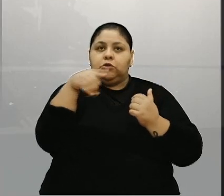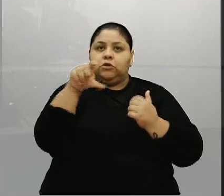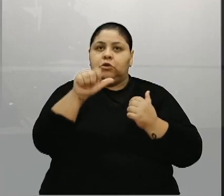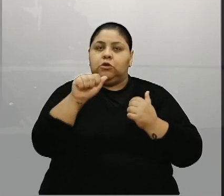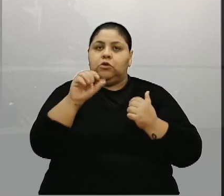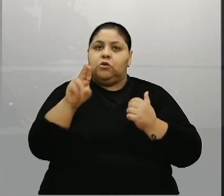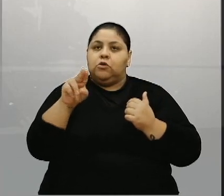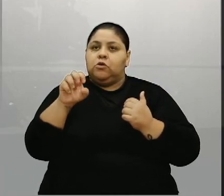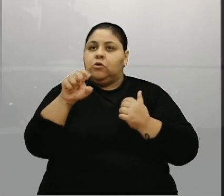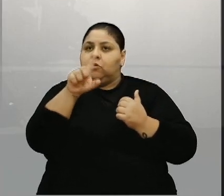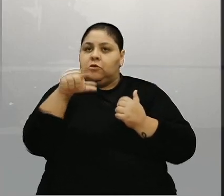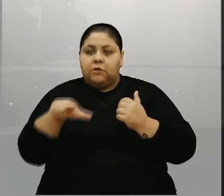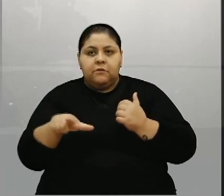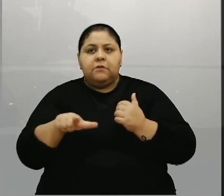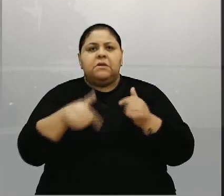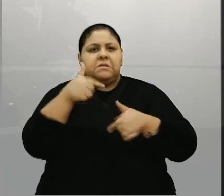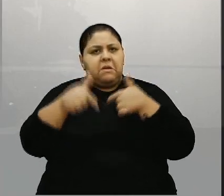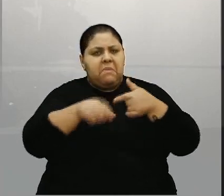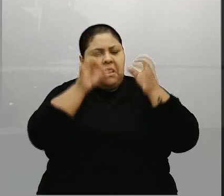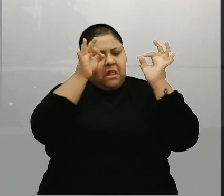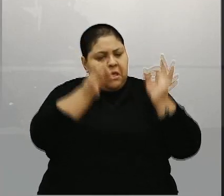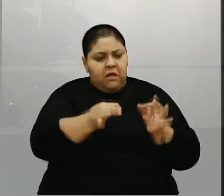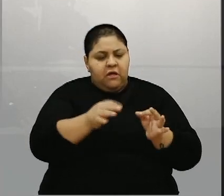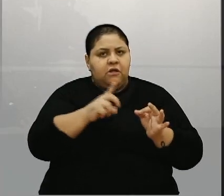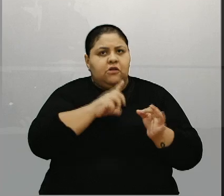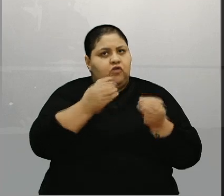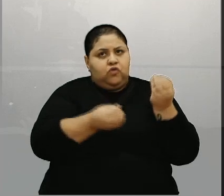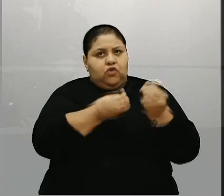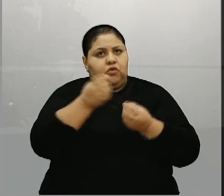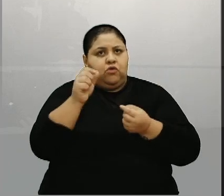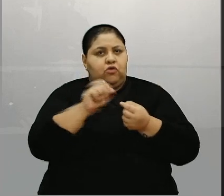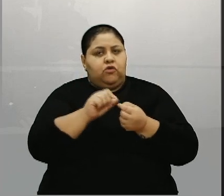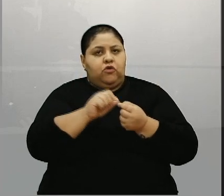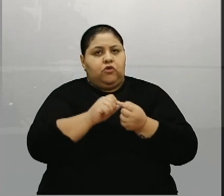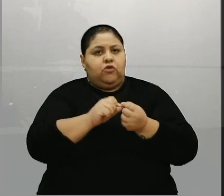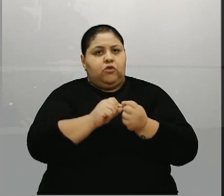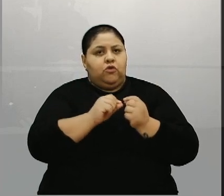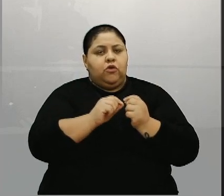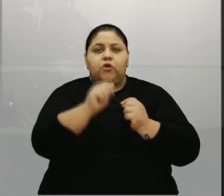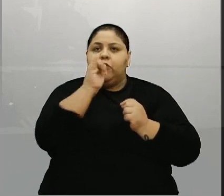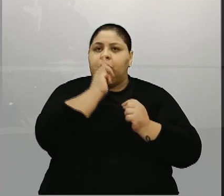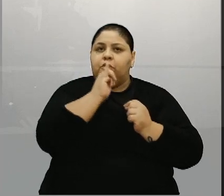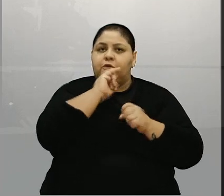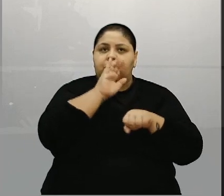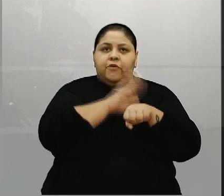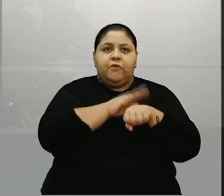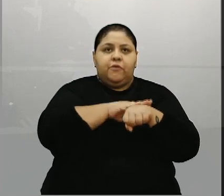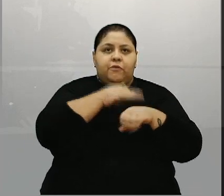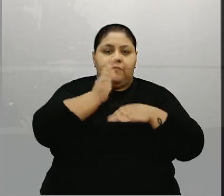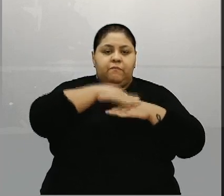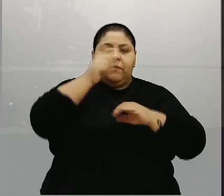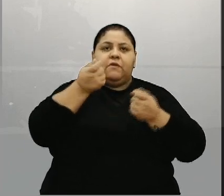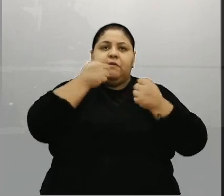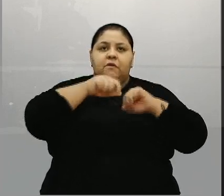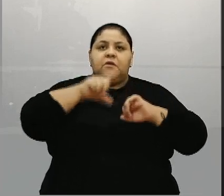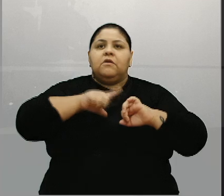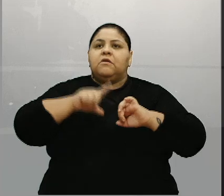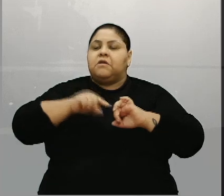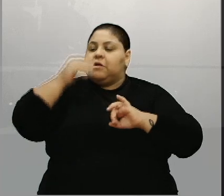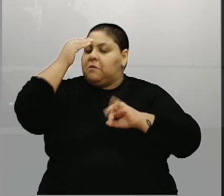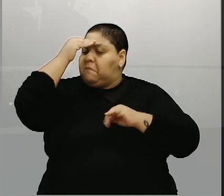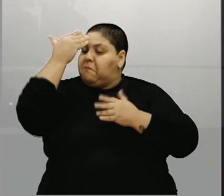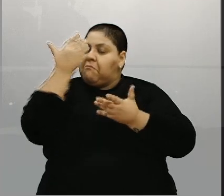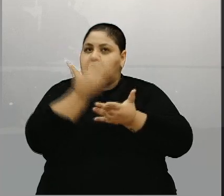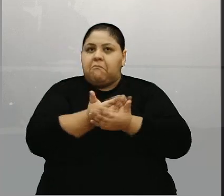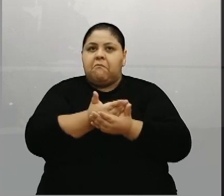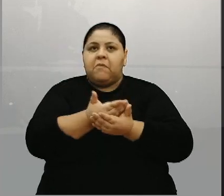tem colocado a mão tem funcionado. Então não tem como a gente fazer um teste num momento onde a cidade mais precisa, e eu tenho a certeza